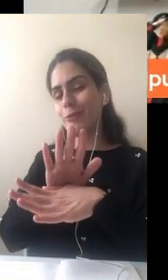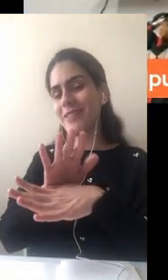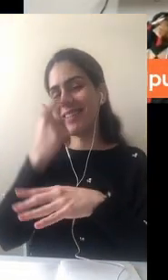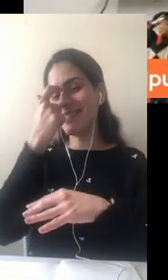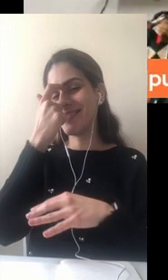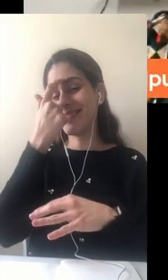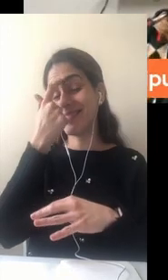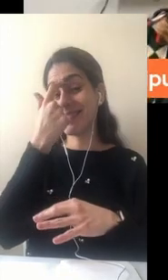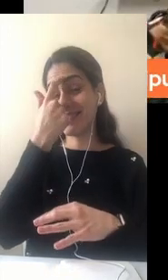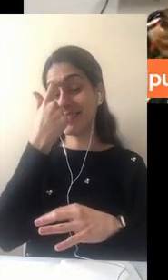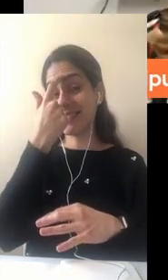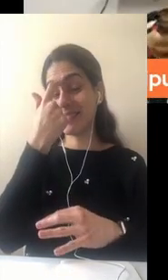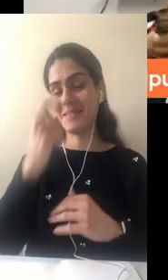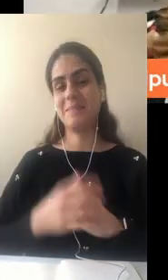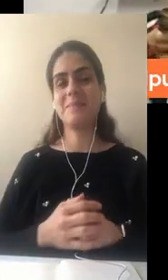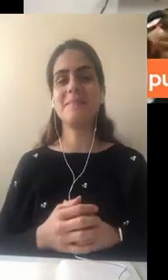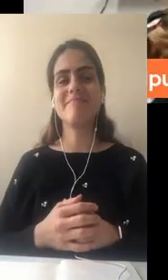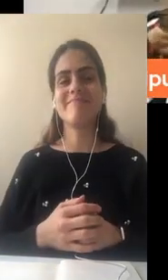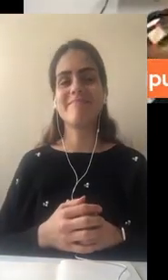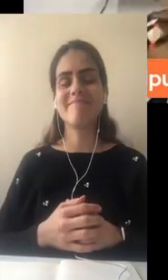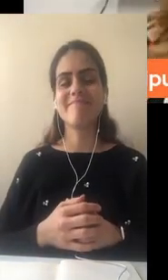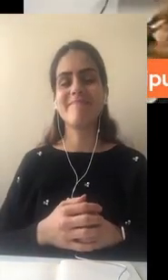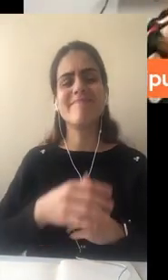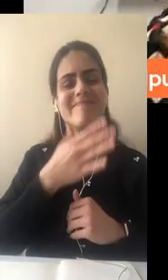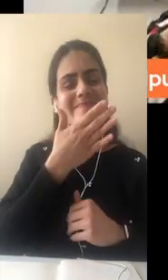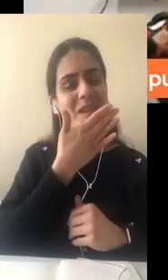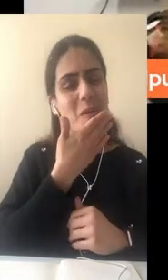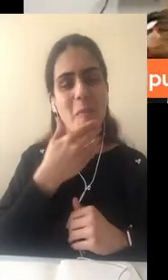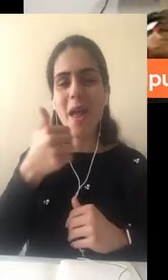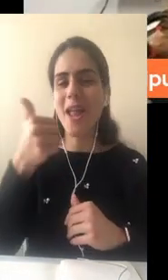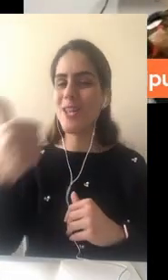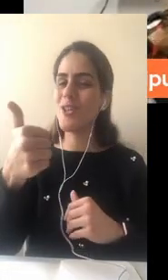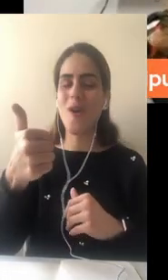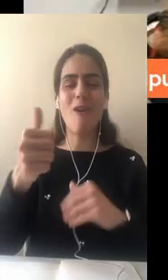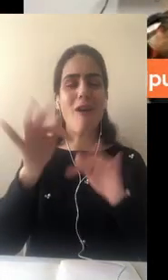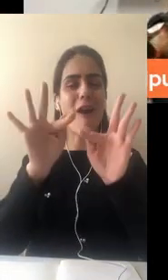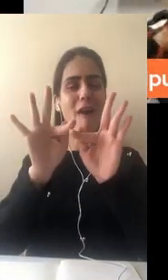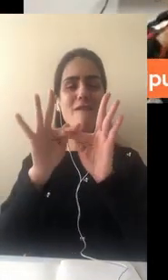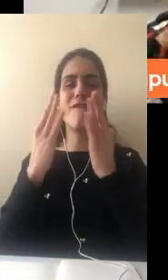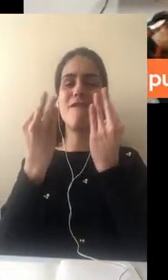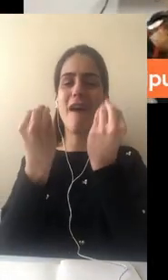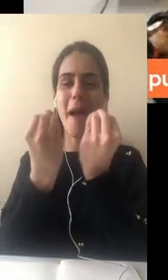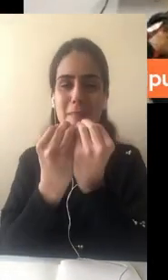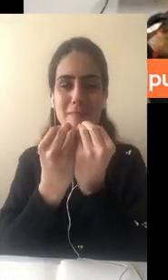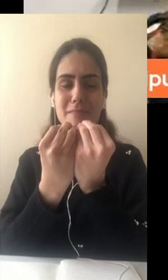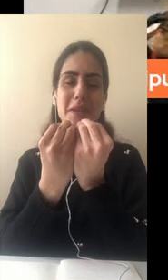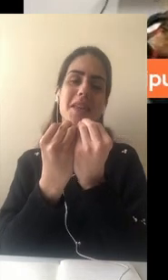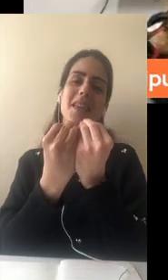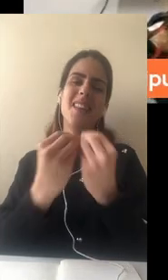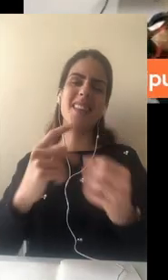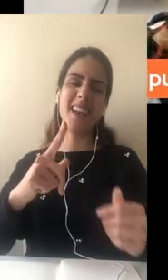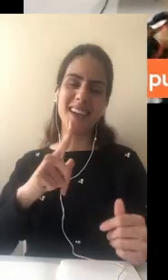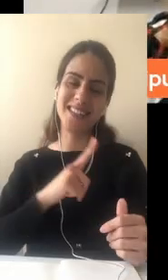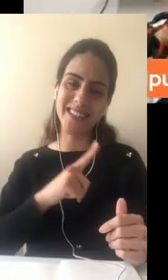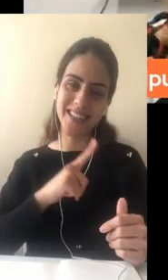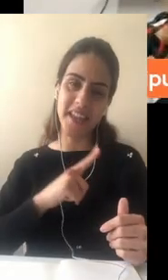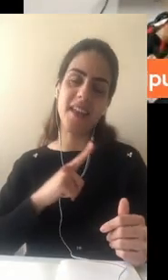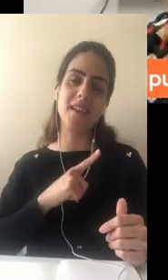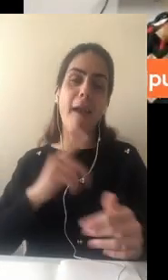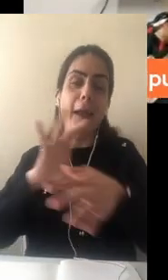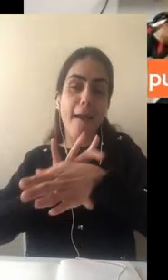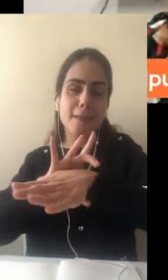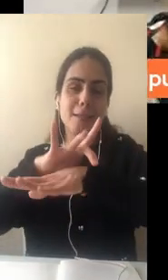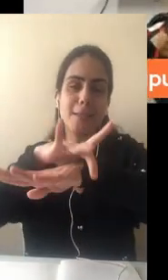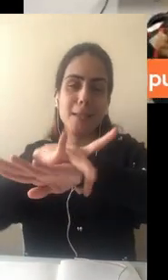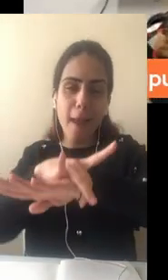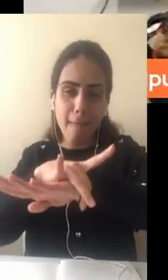maneiras. Nada melhor do que ter a família, né? De ter essa afirmação, essa